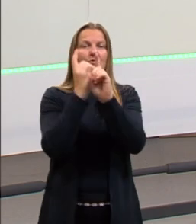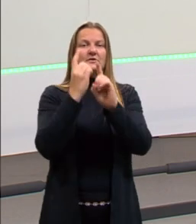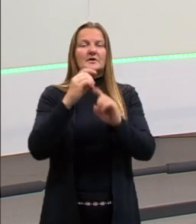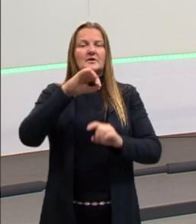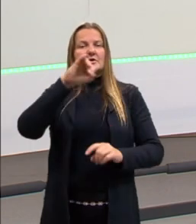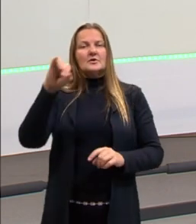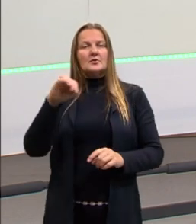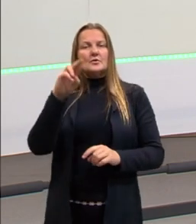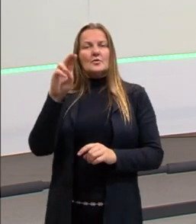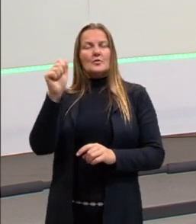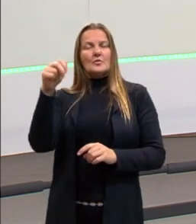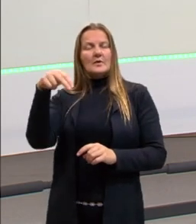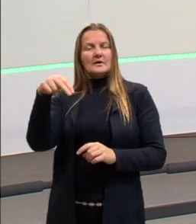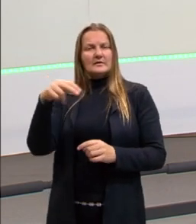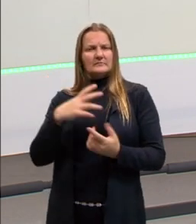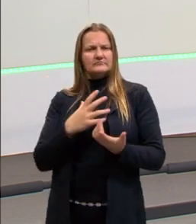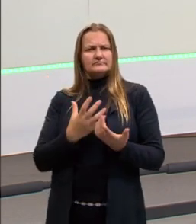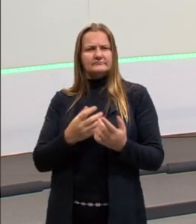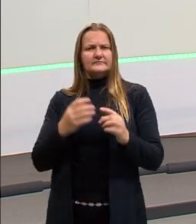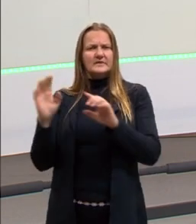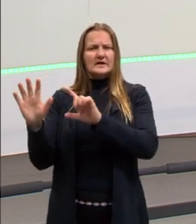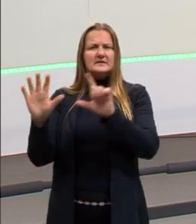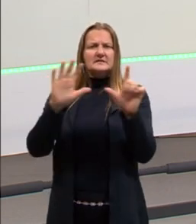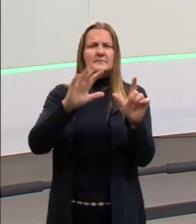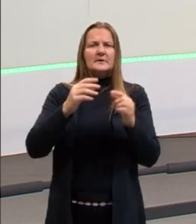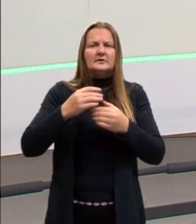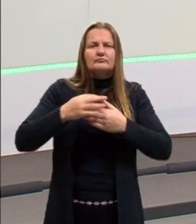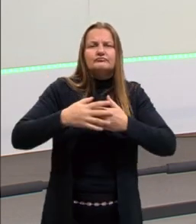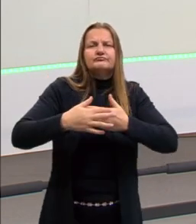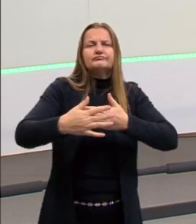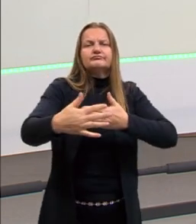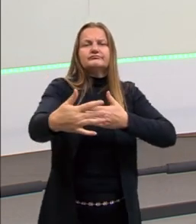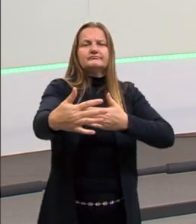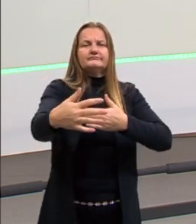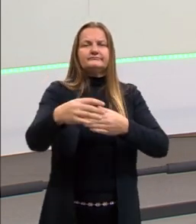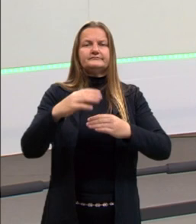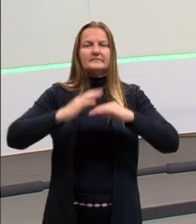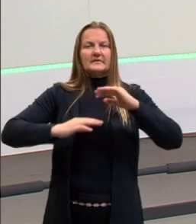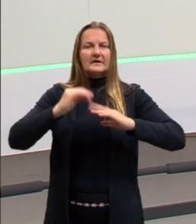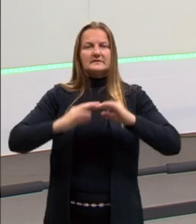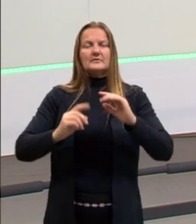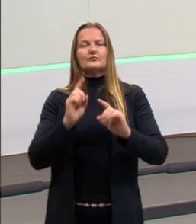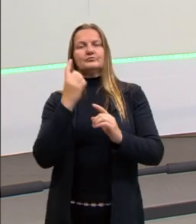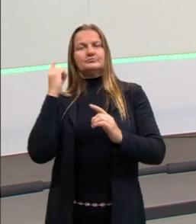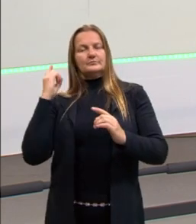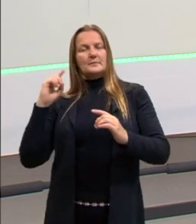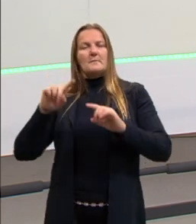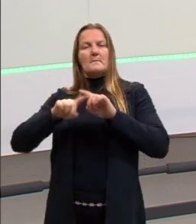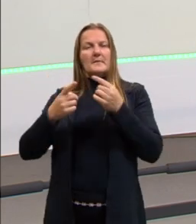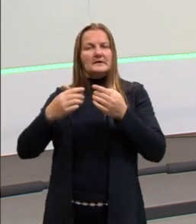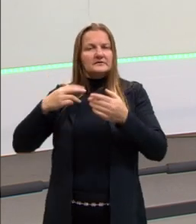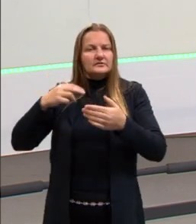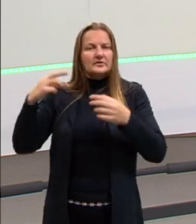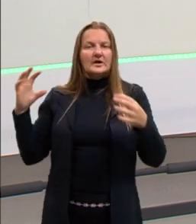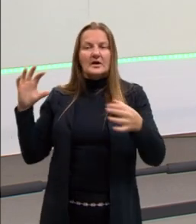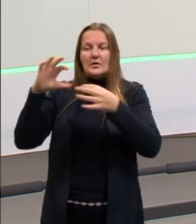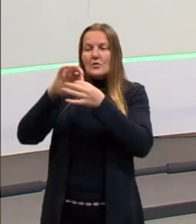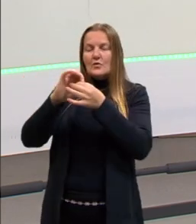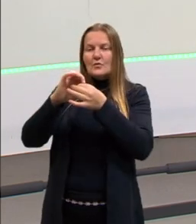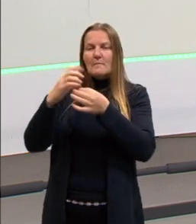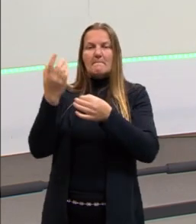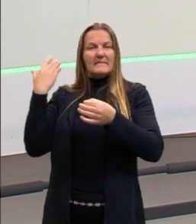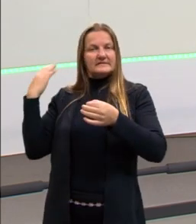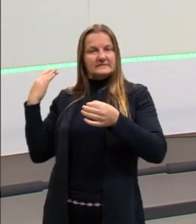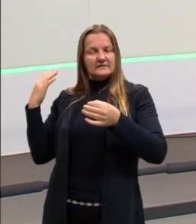né então a semana ainda está transcorrendo então é uma ação do passado umas que está em relação ainda